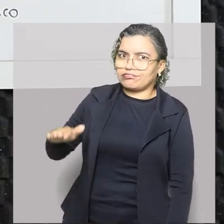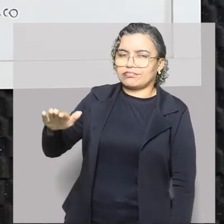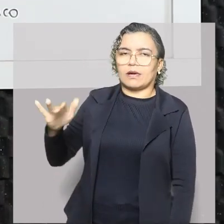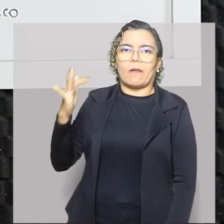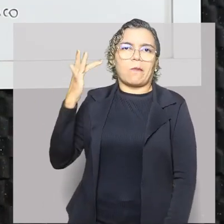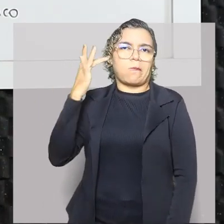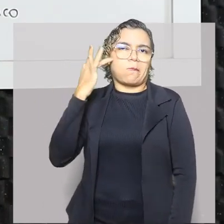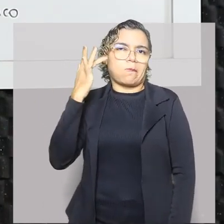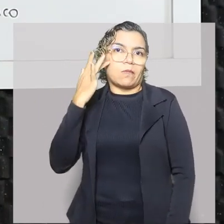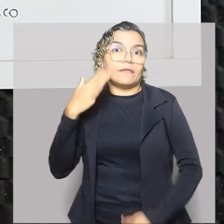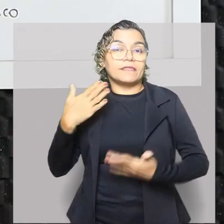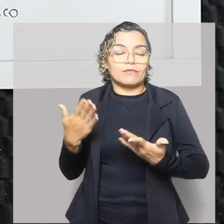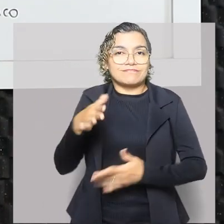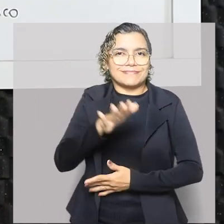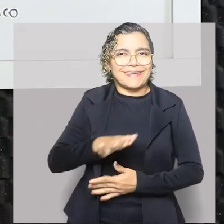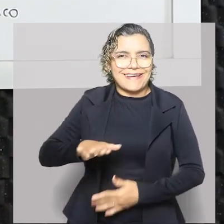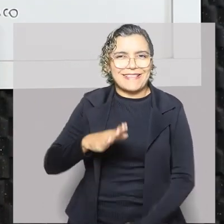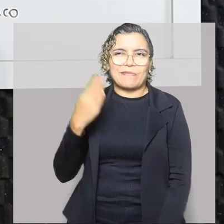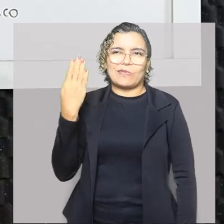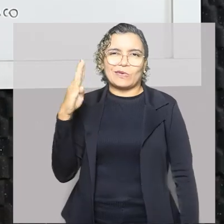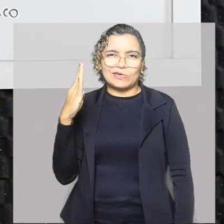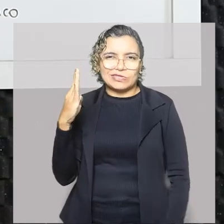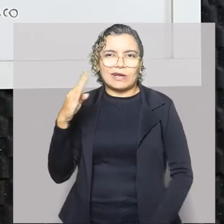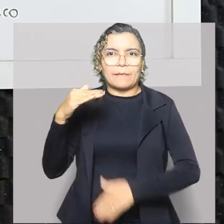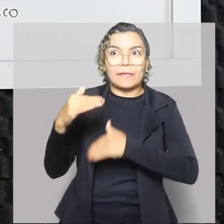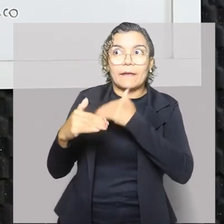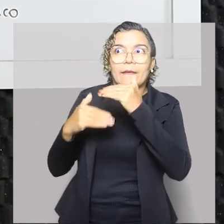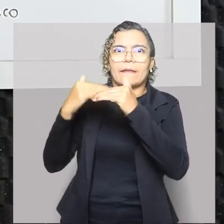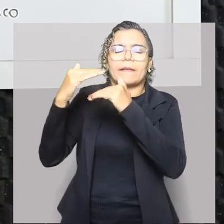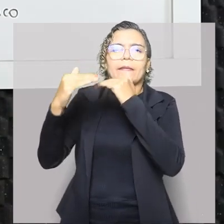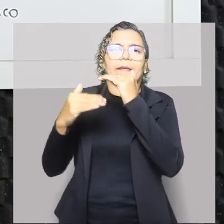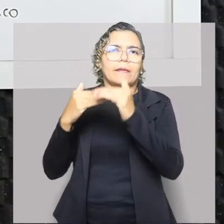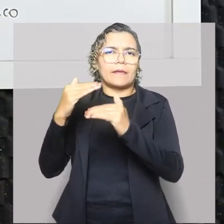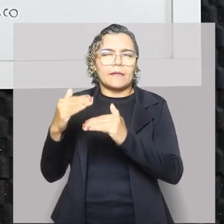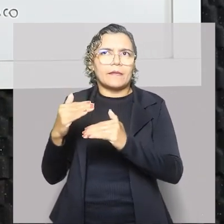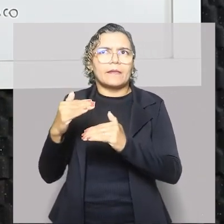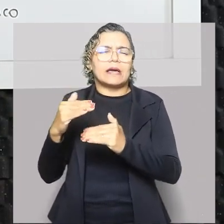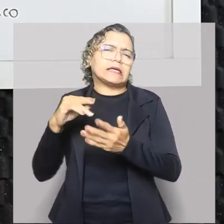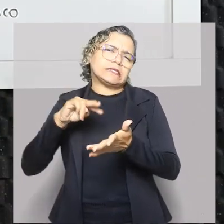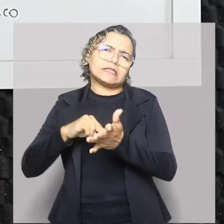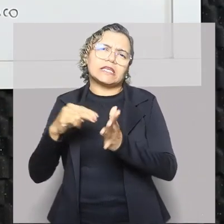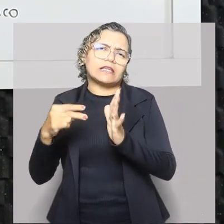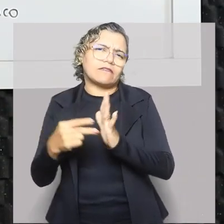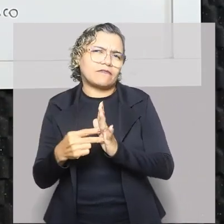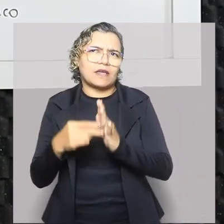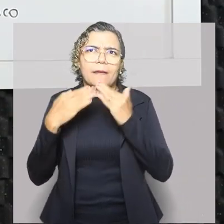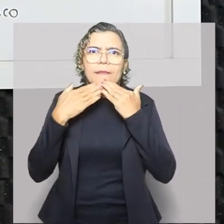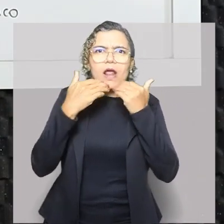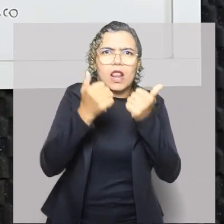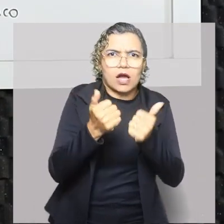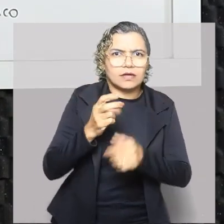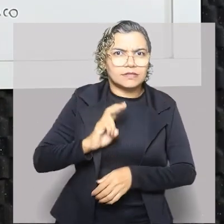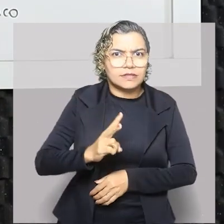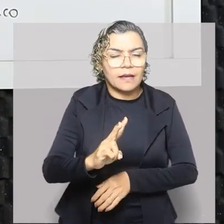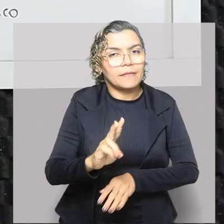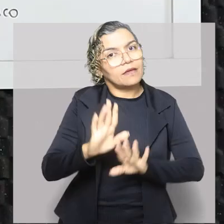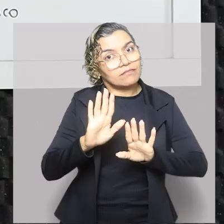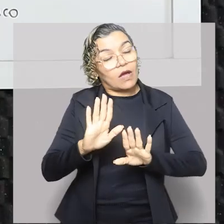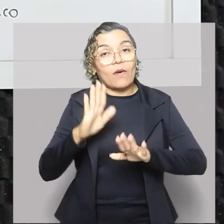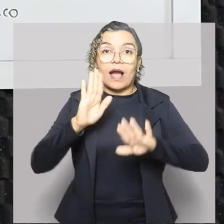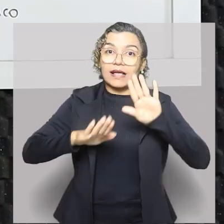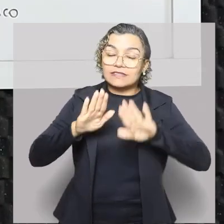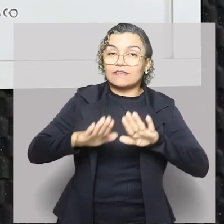lá. Para a biologia, gente, a evolução não necessariamente ela significa uma melhoria, ela significa uma